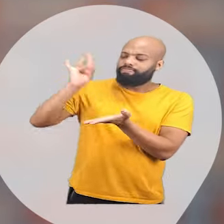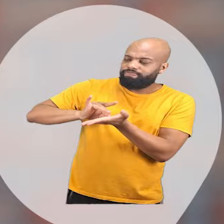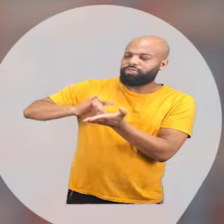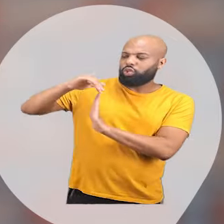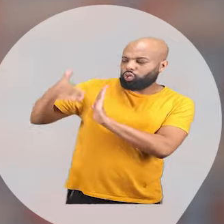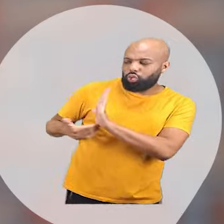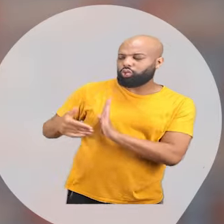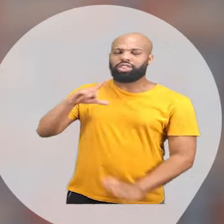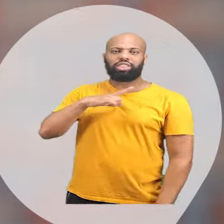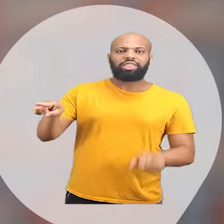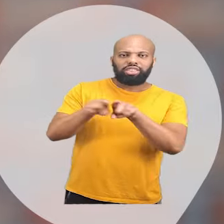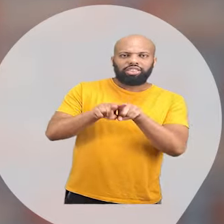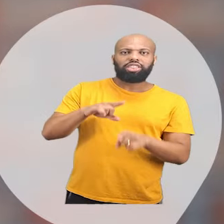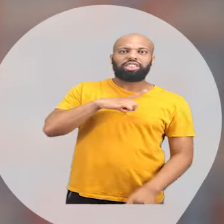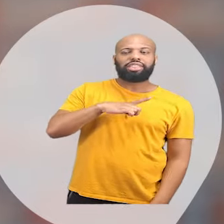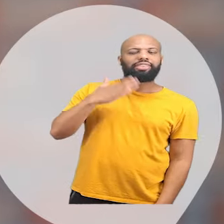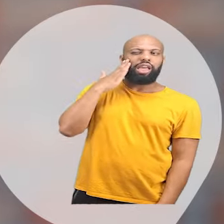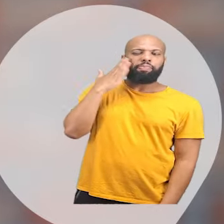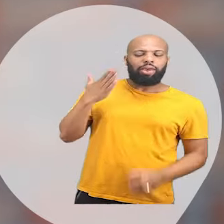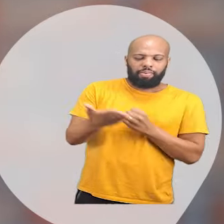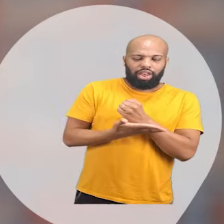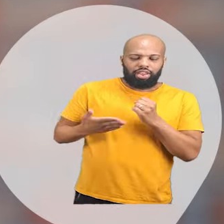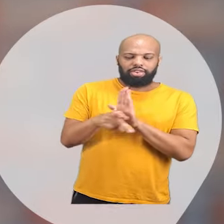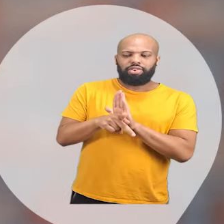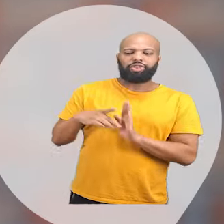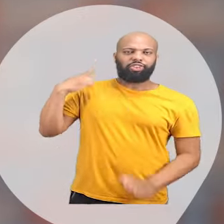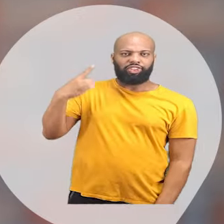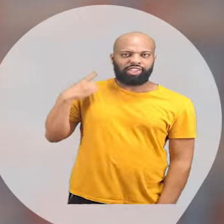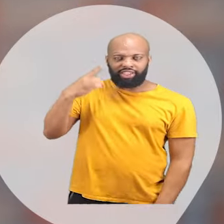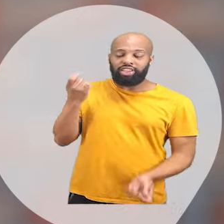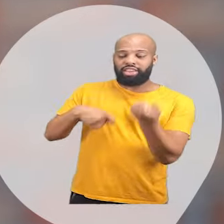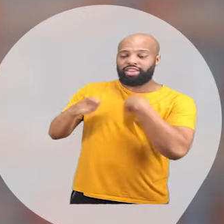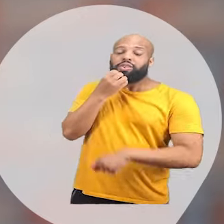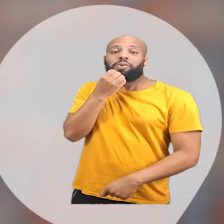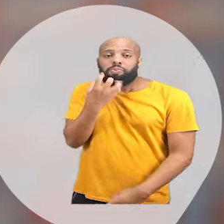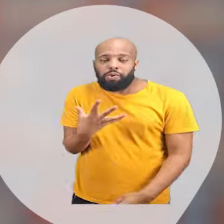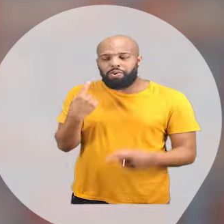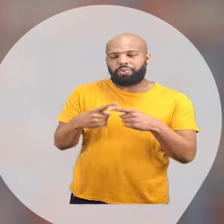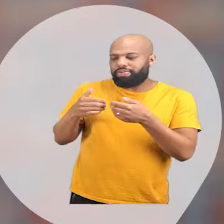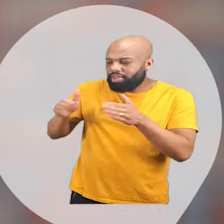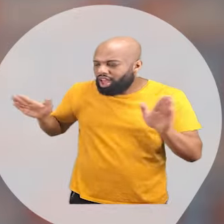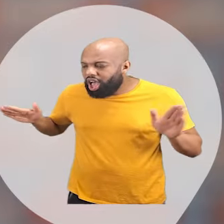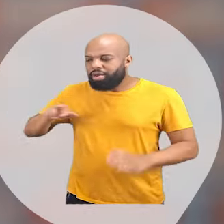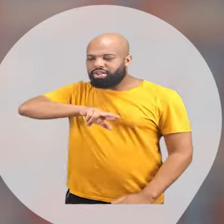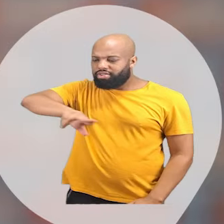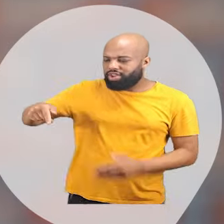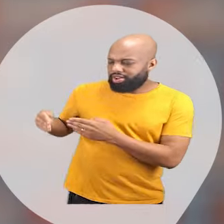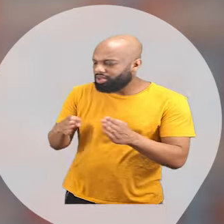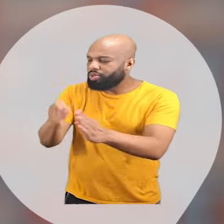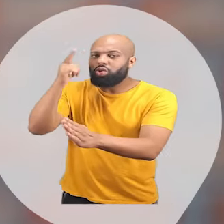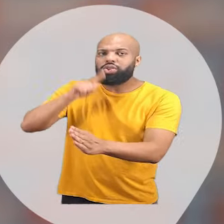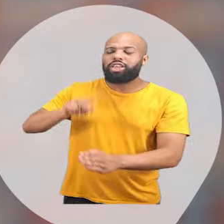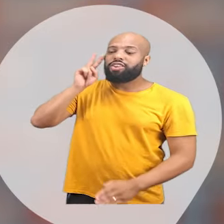oficializar tudo que você tinha Então tinha noção de direito administração é boa que ela dá abre muitas portas para